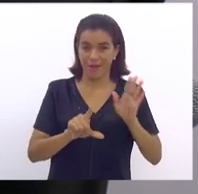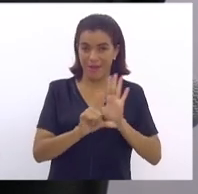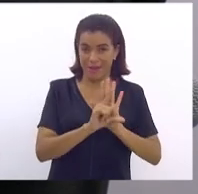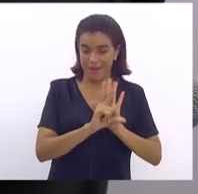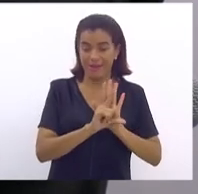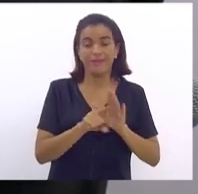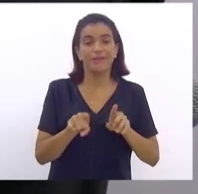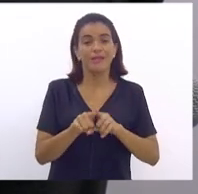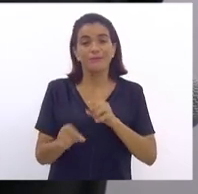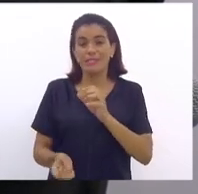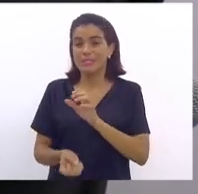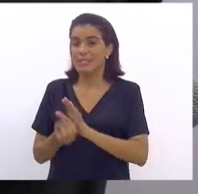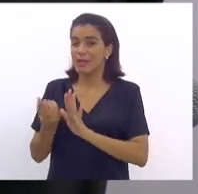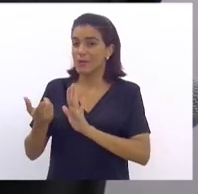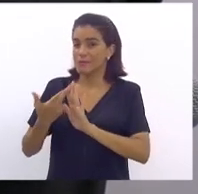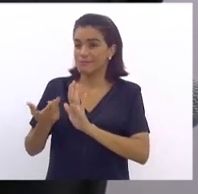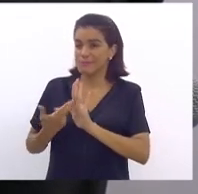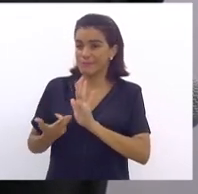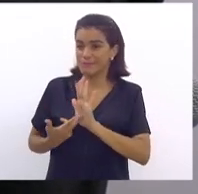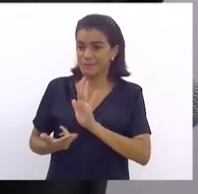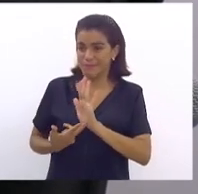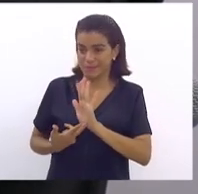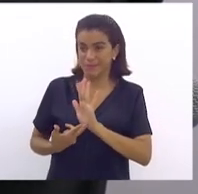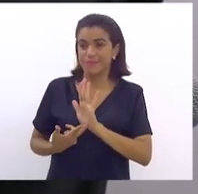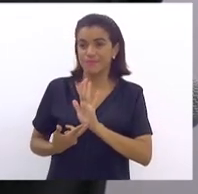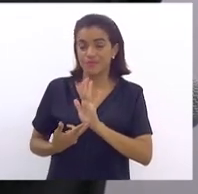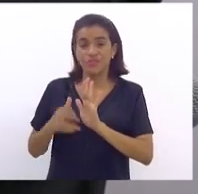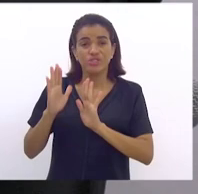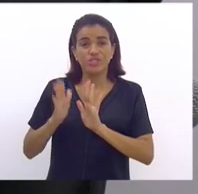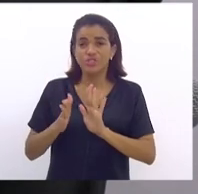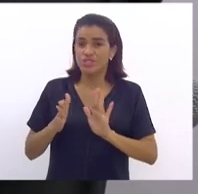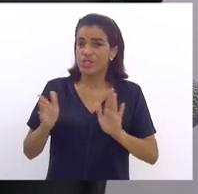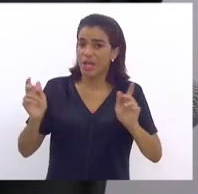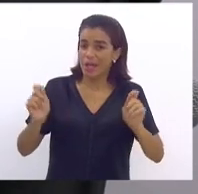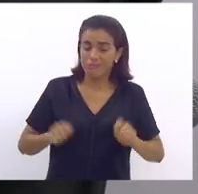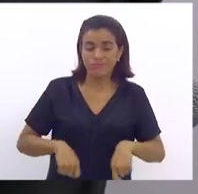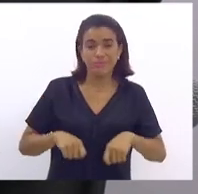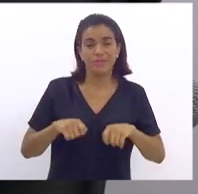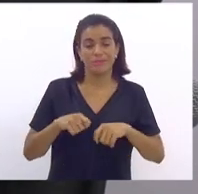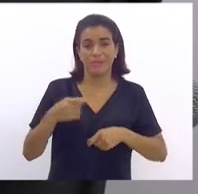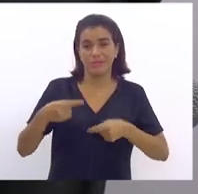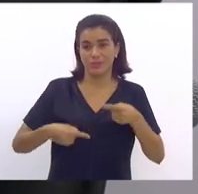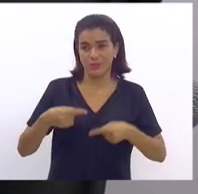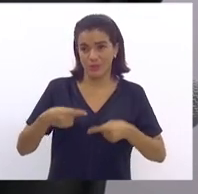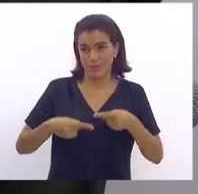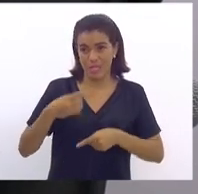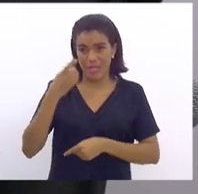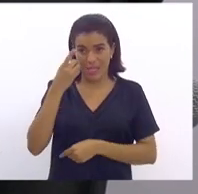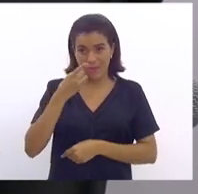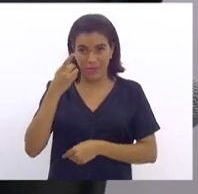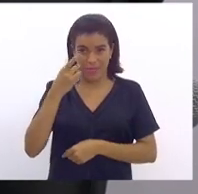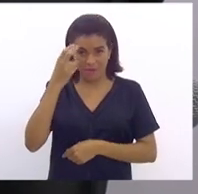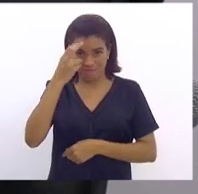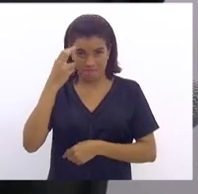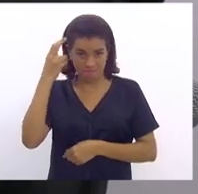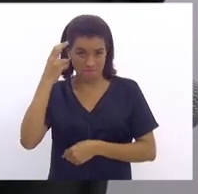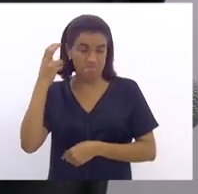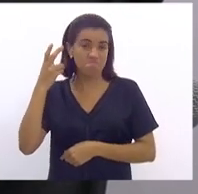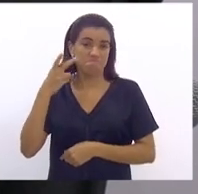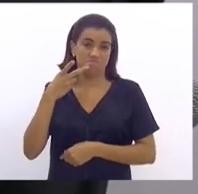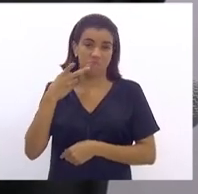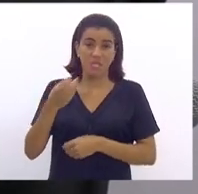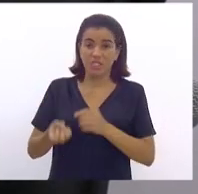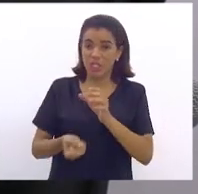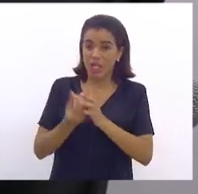Ele revoga a lei. E estabelece um critério lá de um terço, um terço, um terço, que já é o suficiente para a discussão que a deputada Verônica comenta. Fazer aqui as